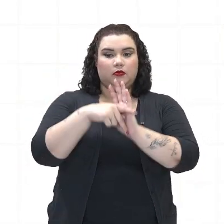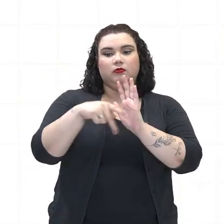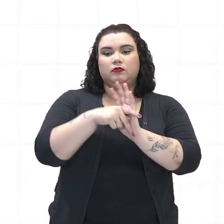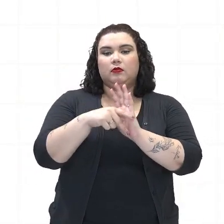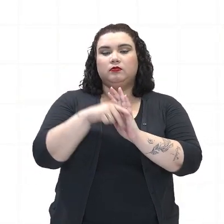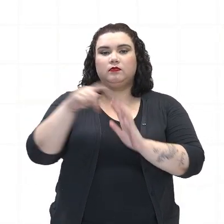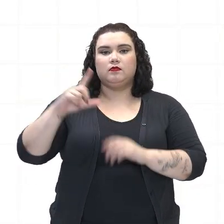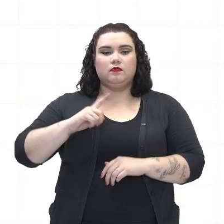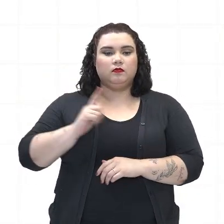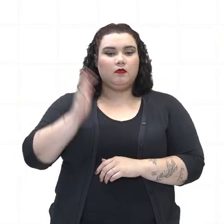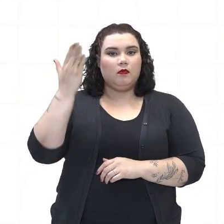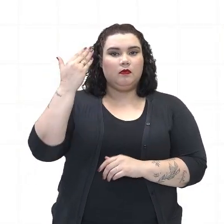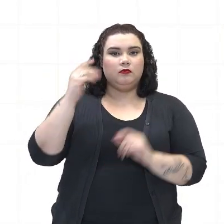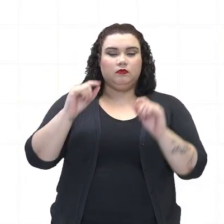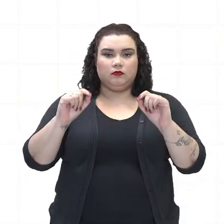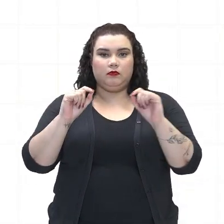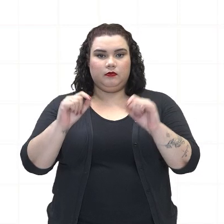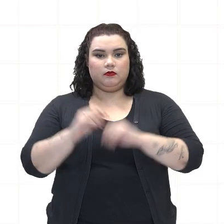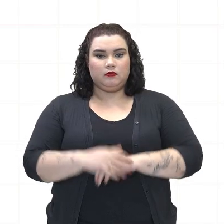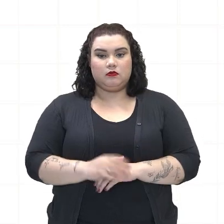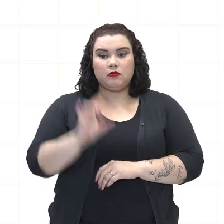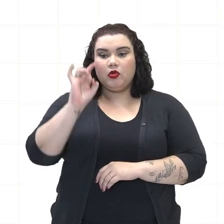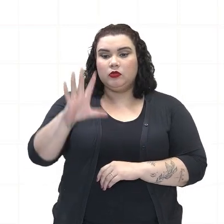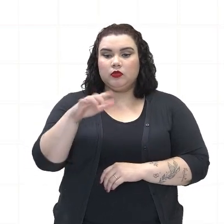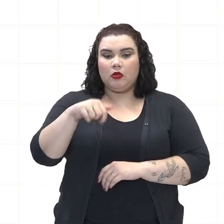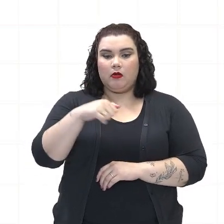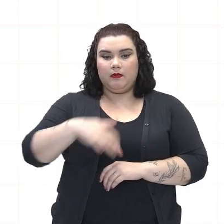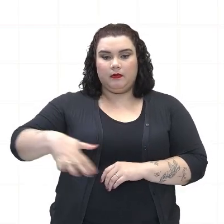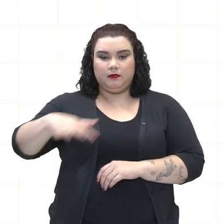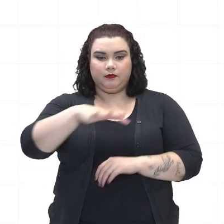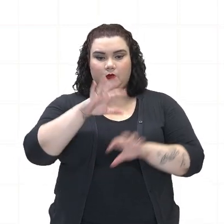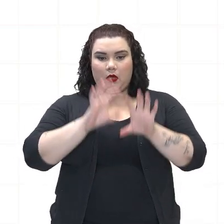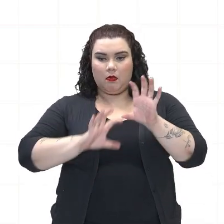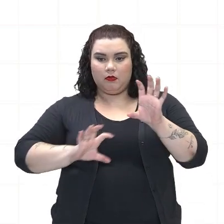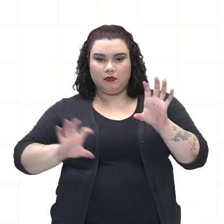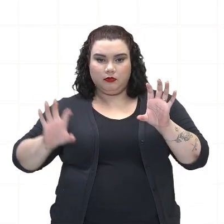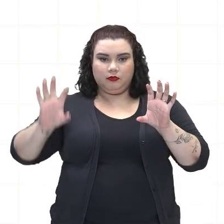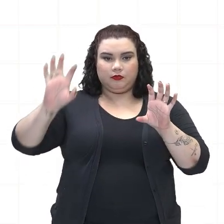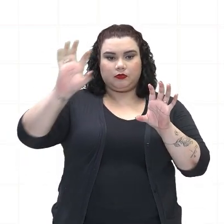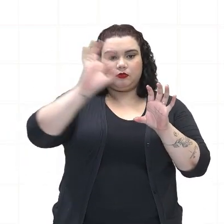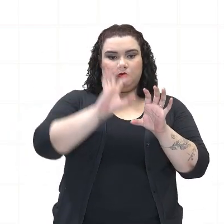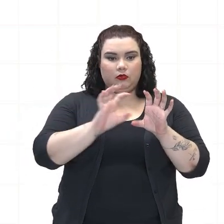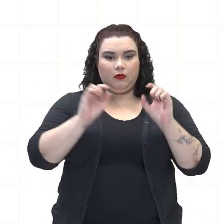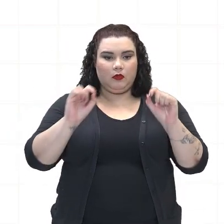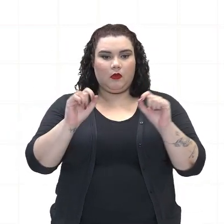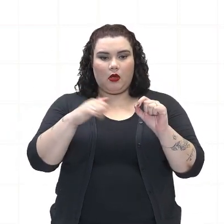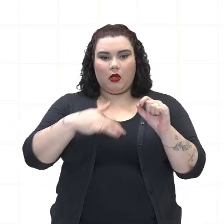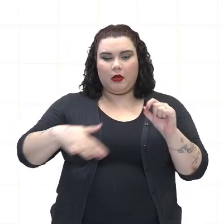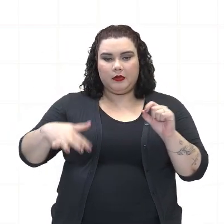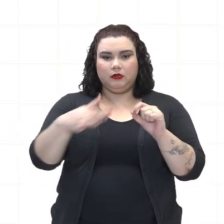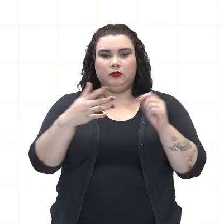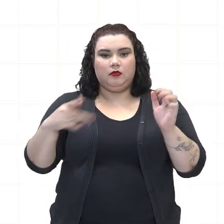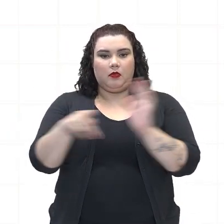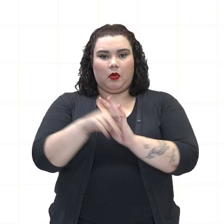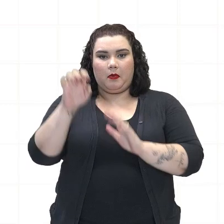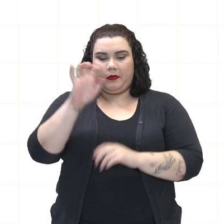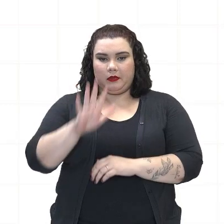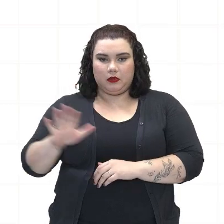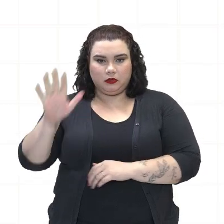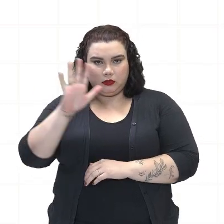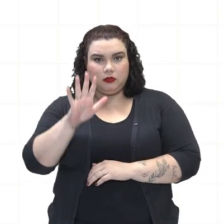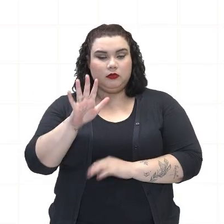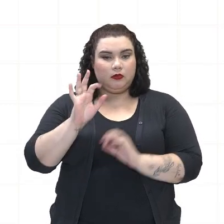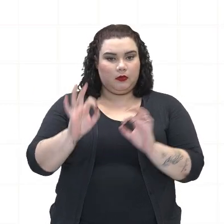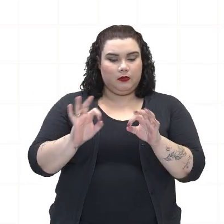você tinha antes só aquelas partes ao redor, né? Como sendo as áreas da Europa, né? De posses